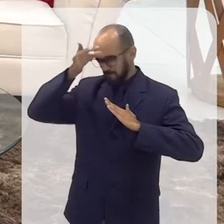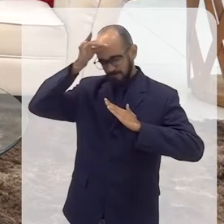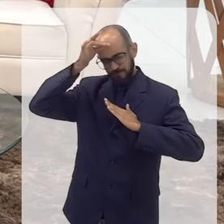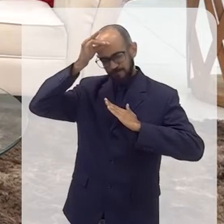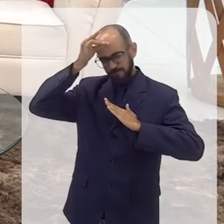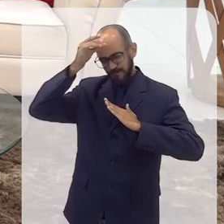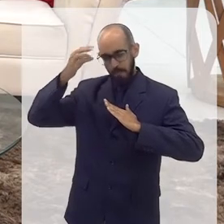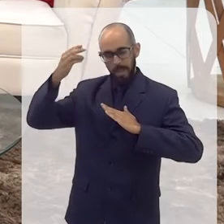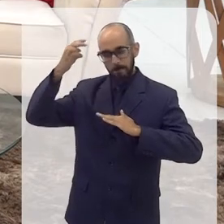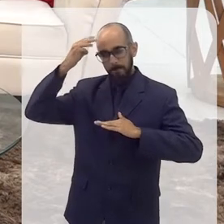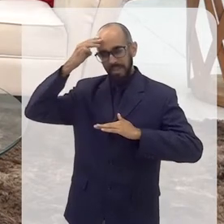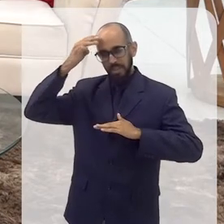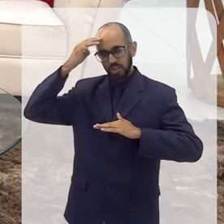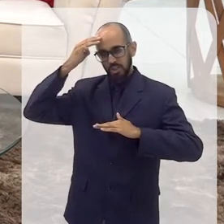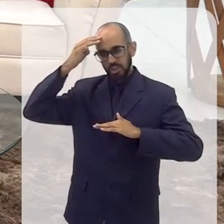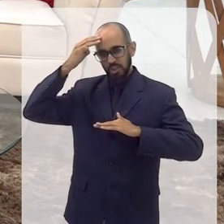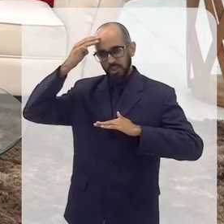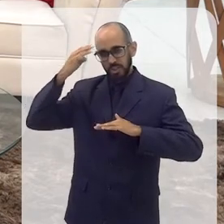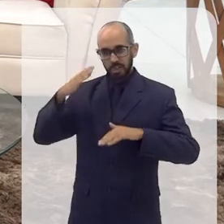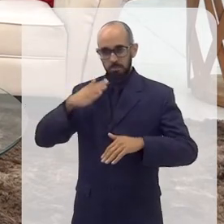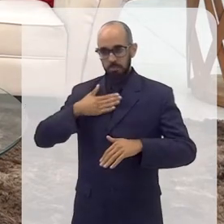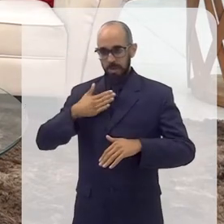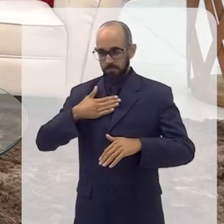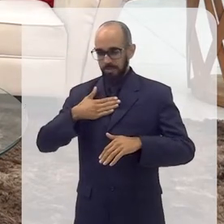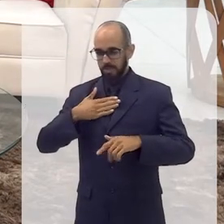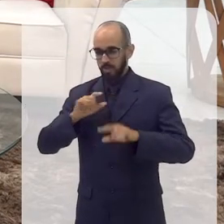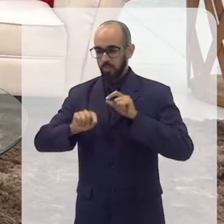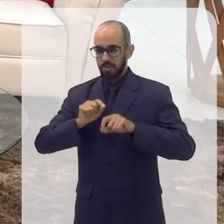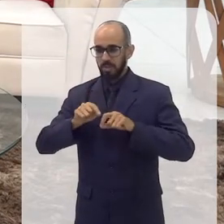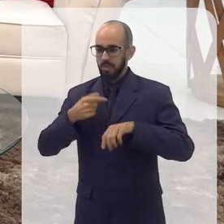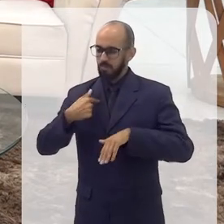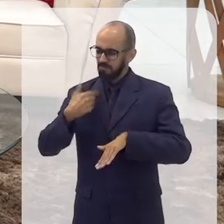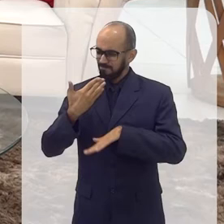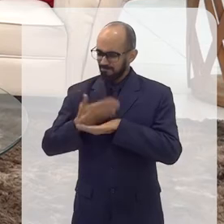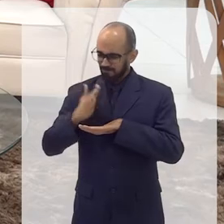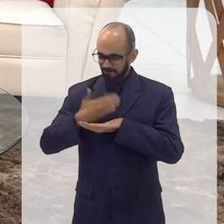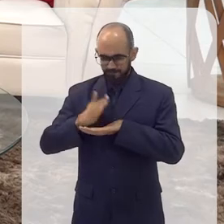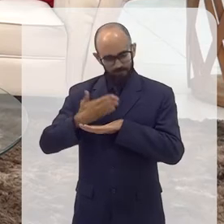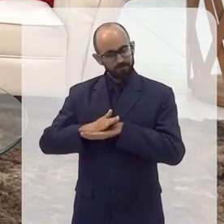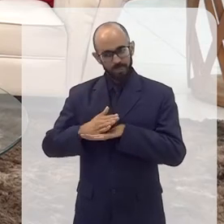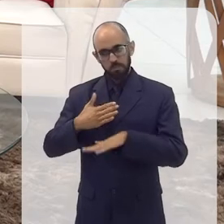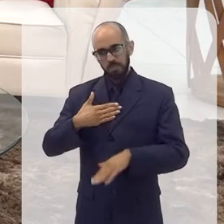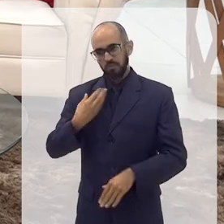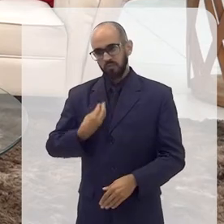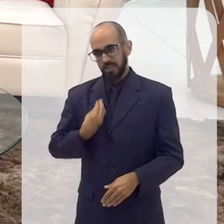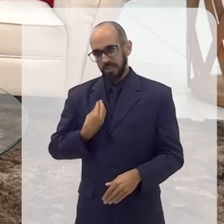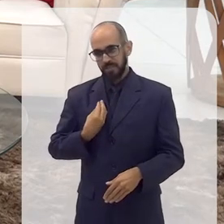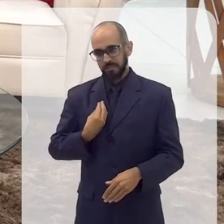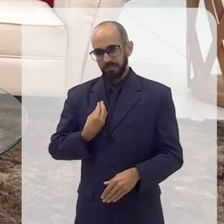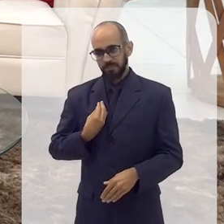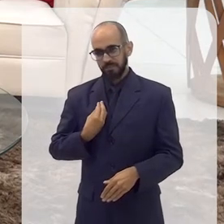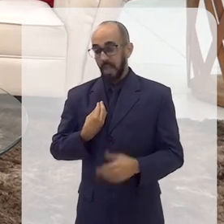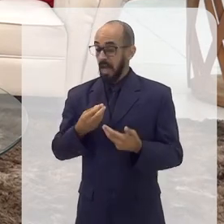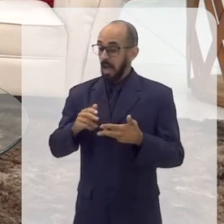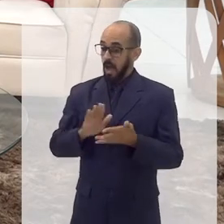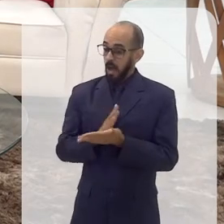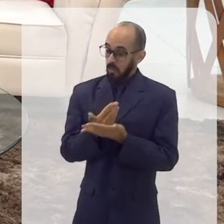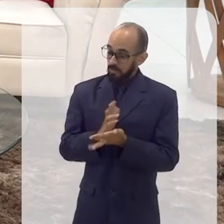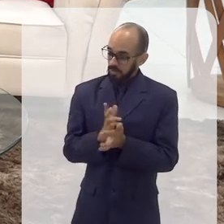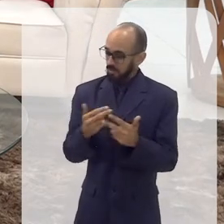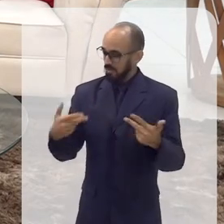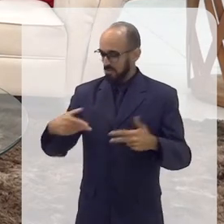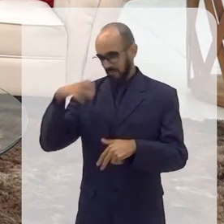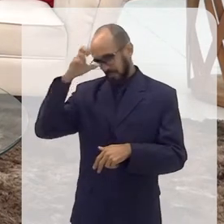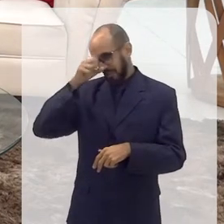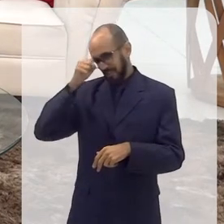minha cabeça, ficou na minha mente, e que eu passei a praticar muito. Então tem coisas que você